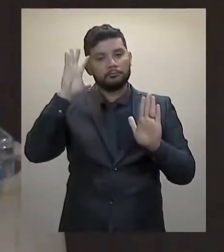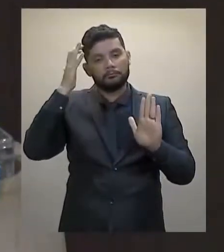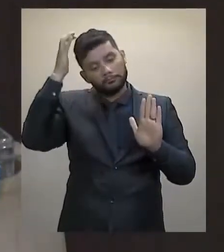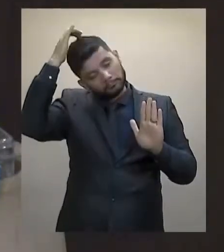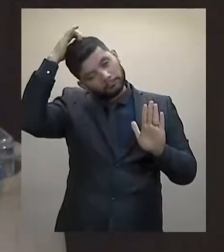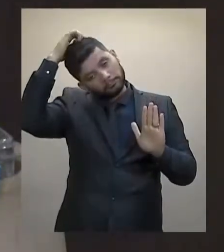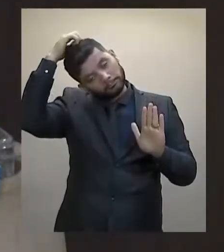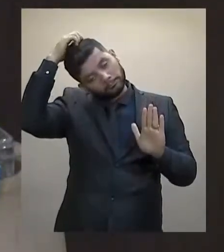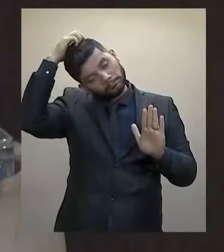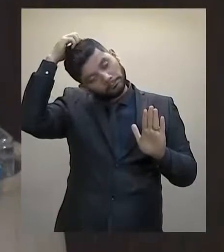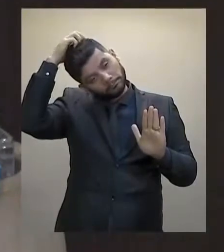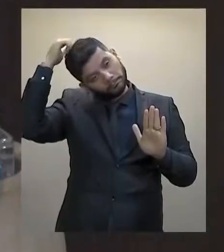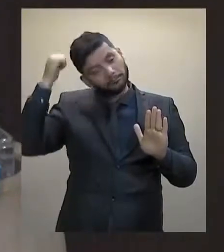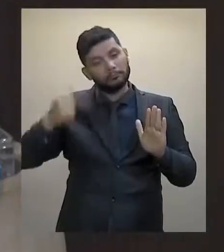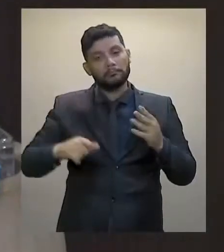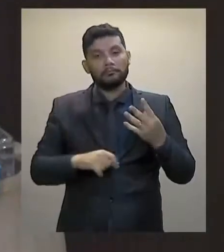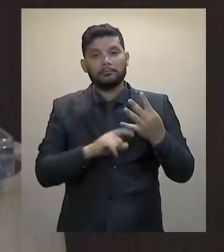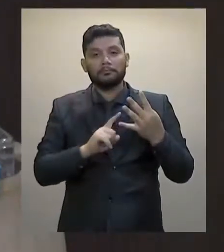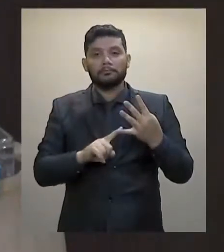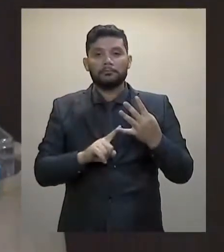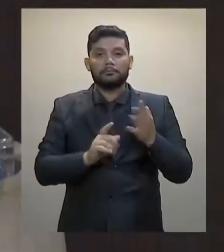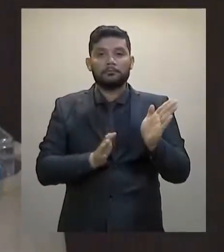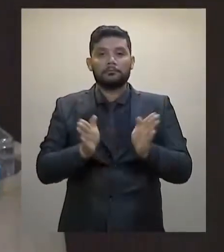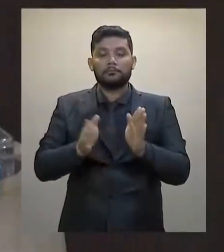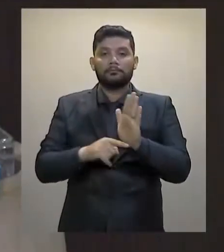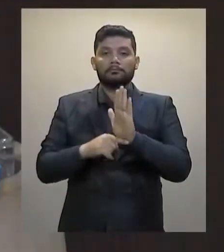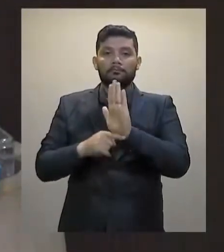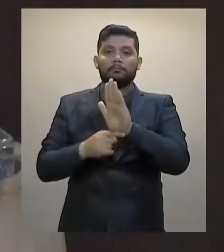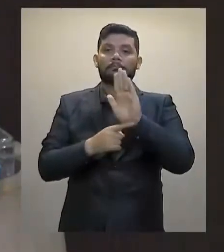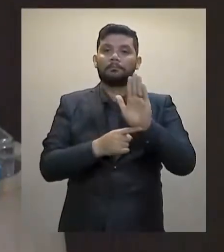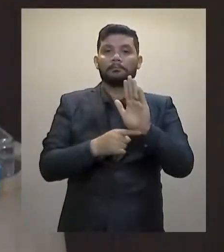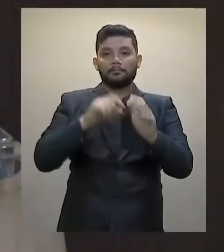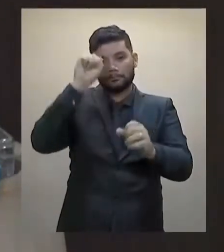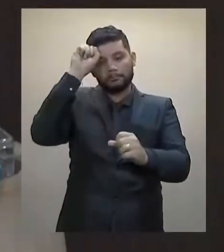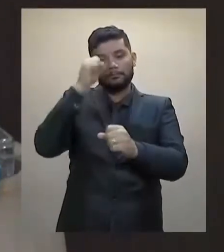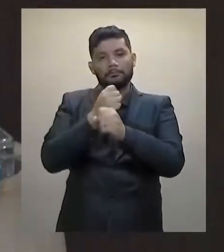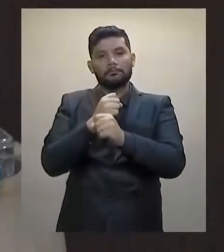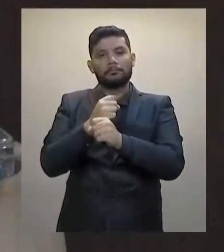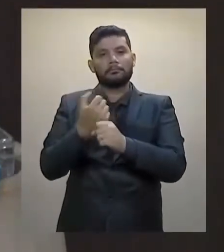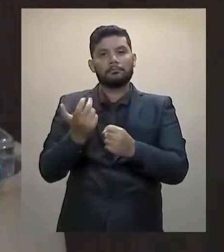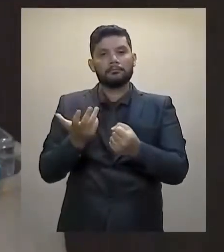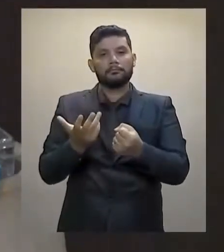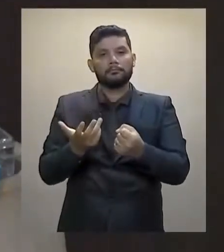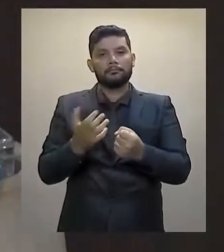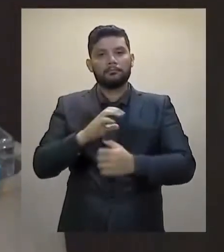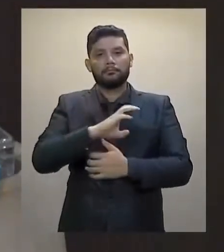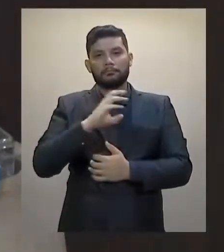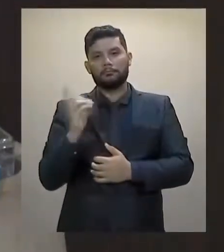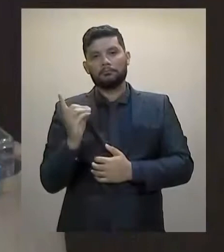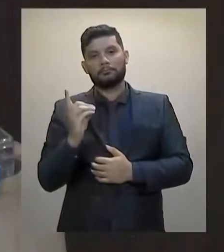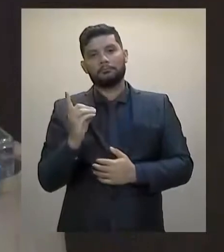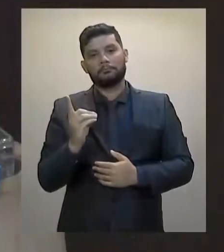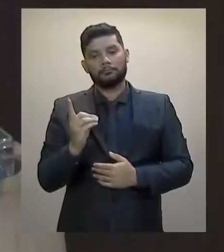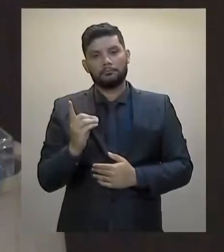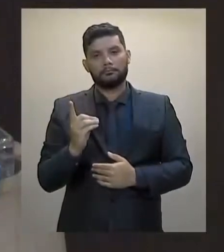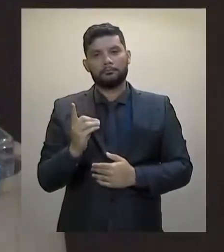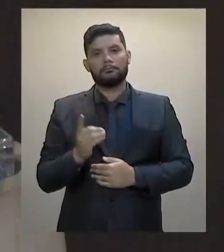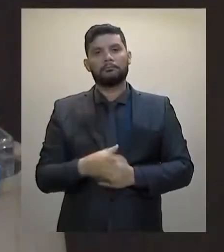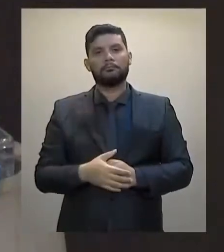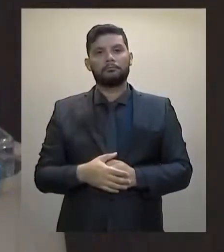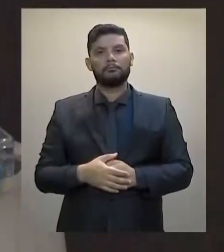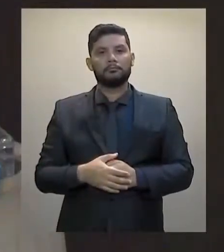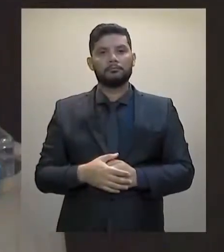Nacional de Assistência Social, assessorar a chefia do meu departamento e a minha coordenadora do ponto de